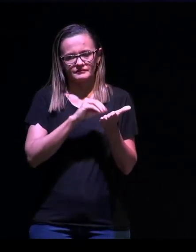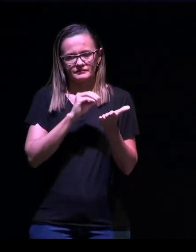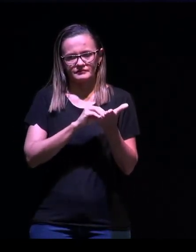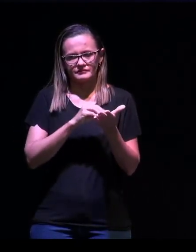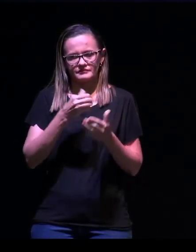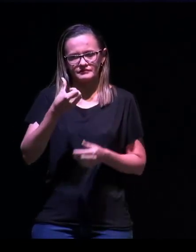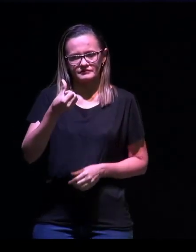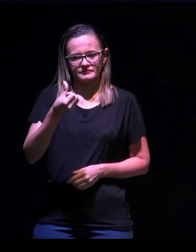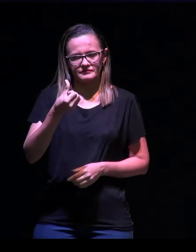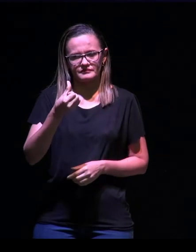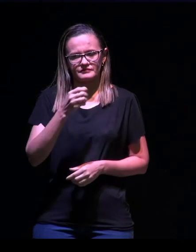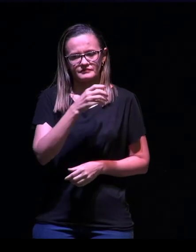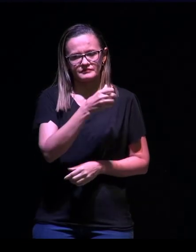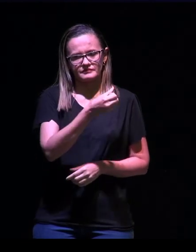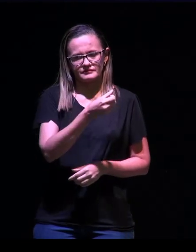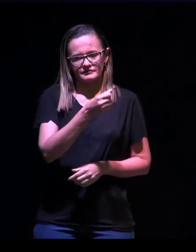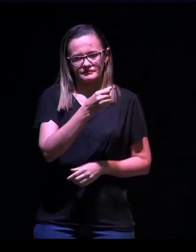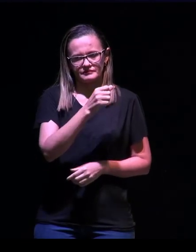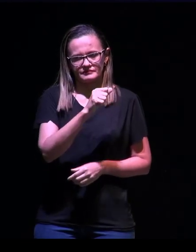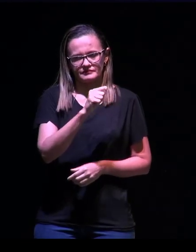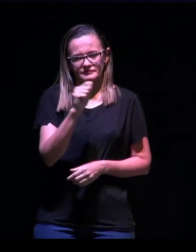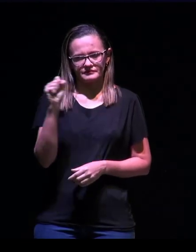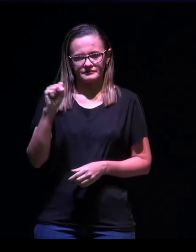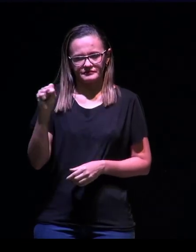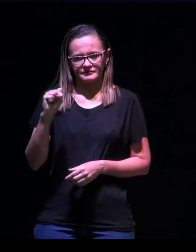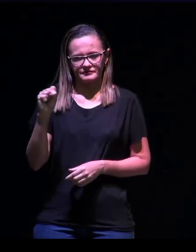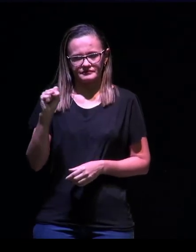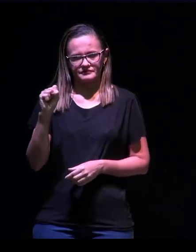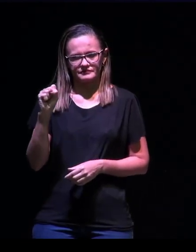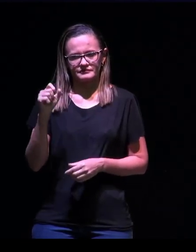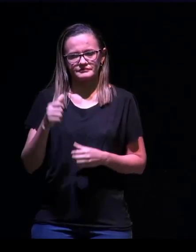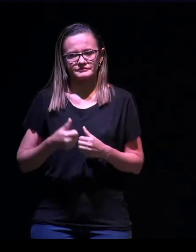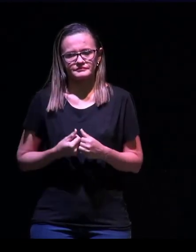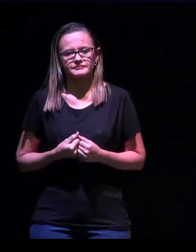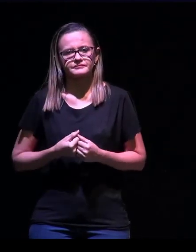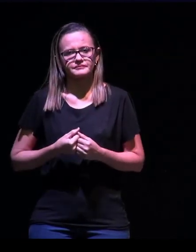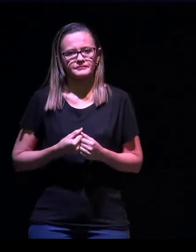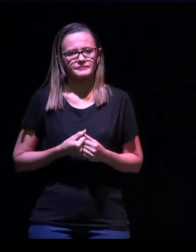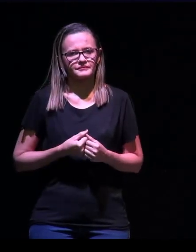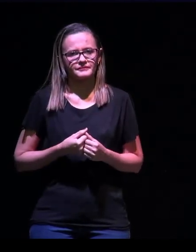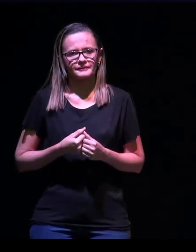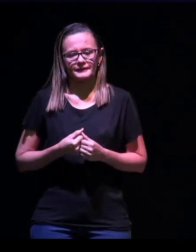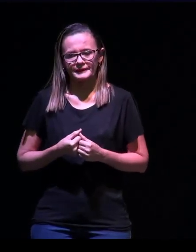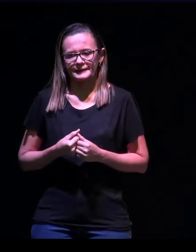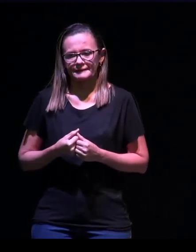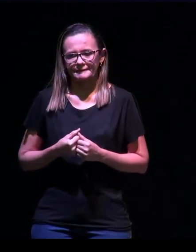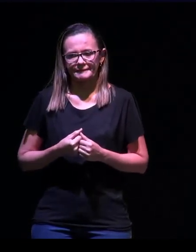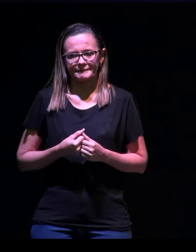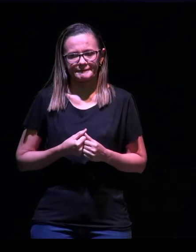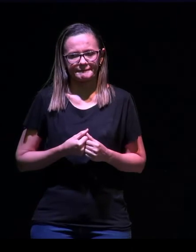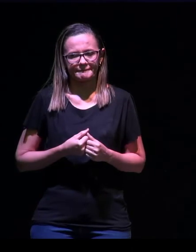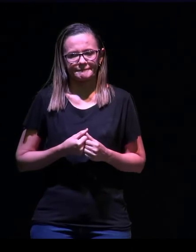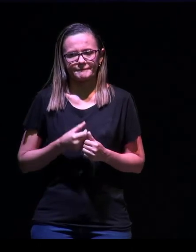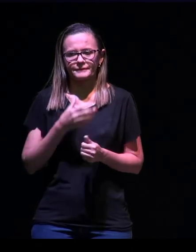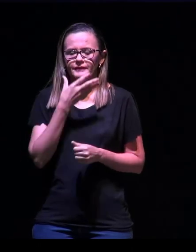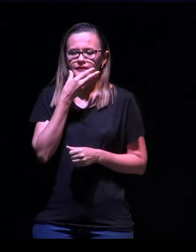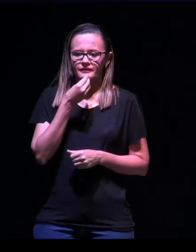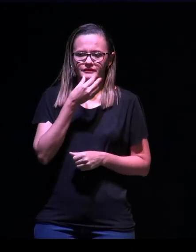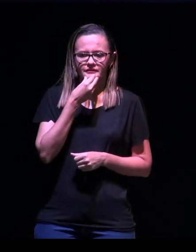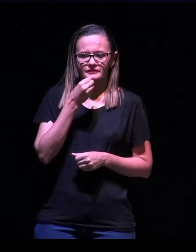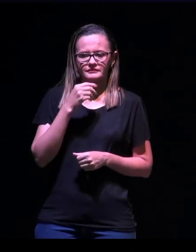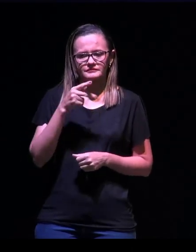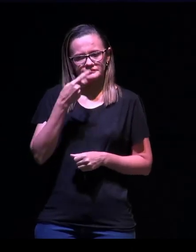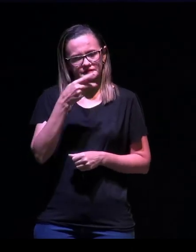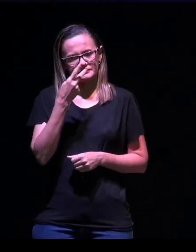100 segundos para meia-noite. Só que ele deu uma parada, porque eles pensam, o John Biden não vai estourar a bomba atômica,